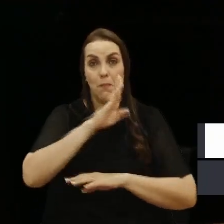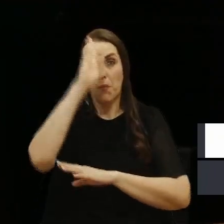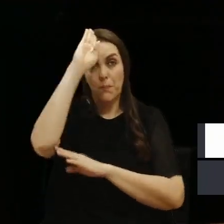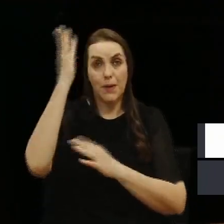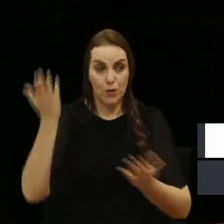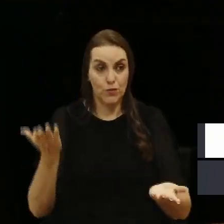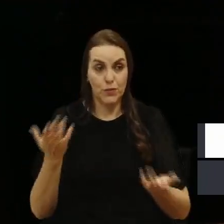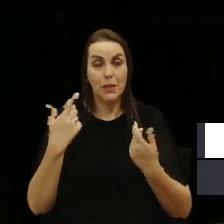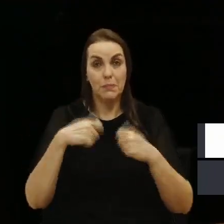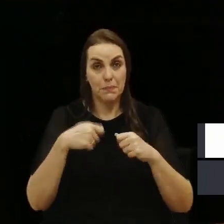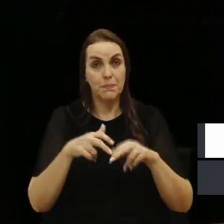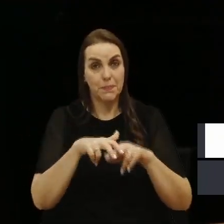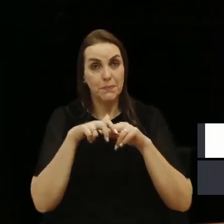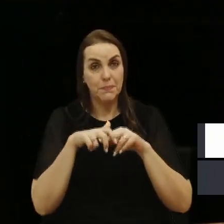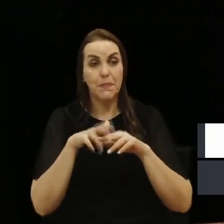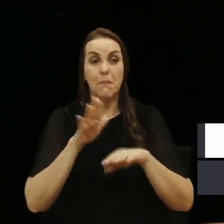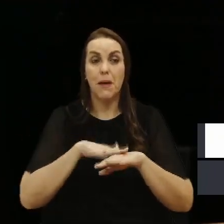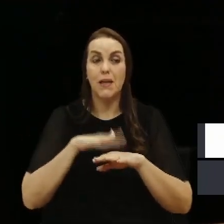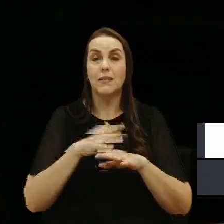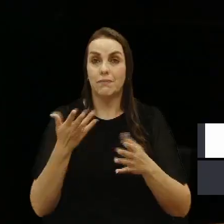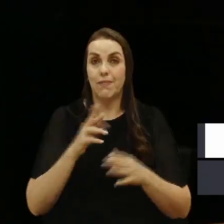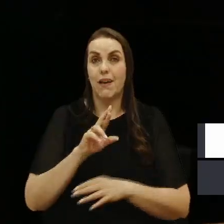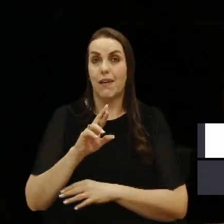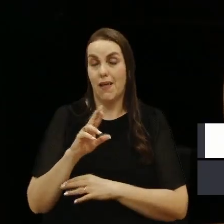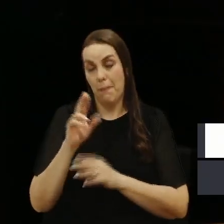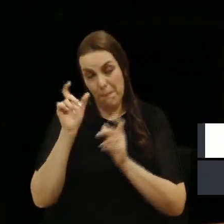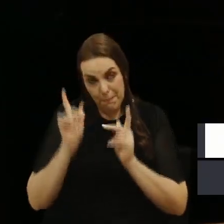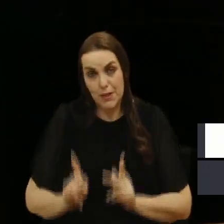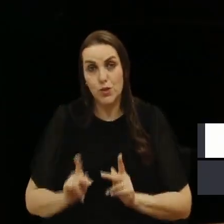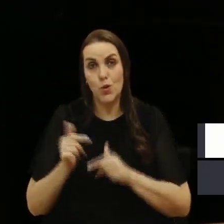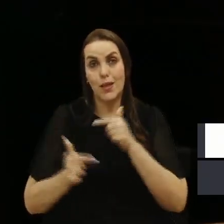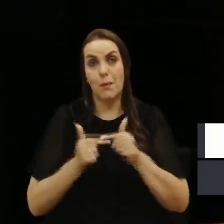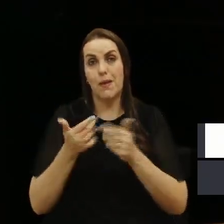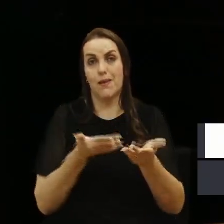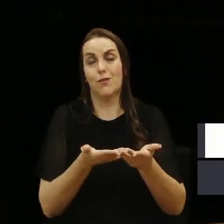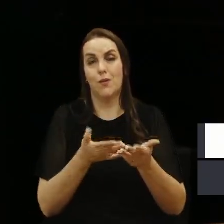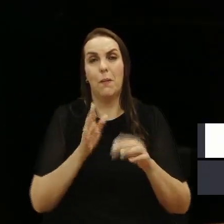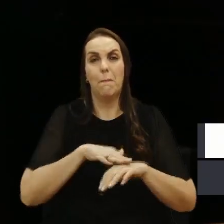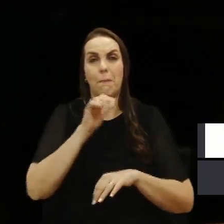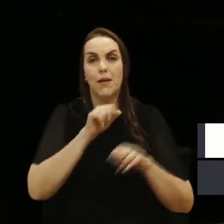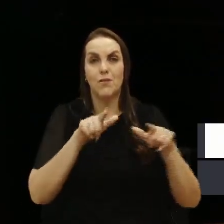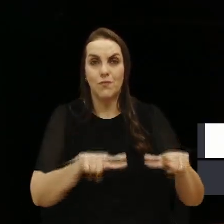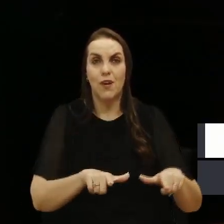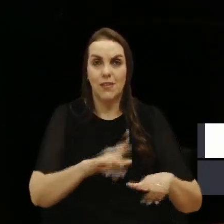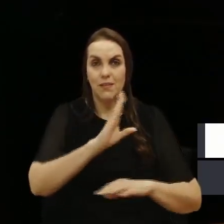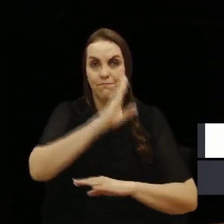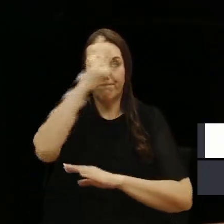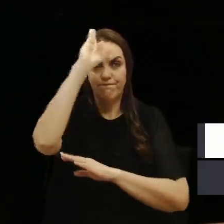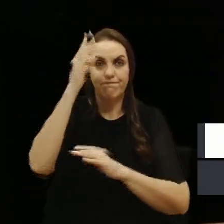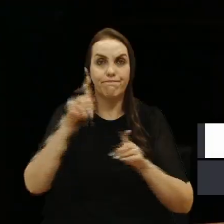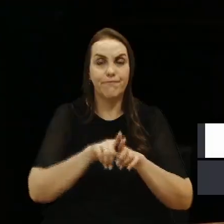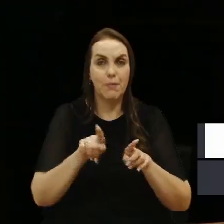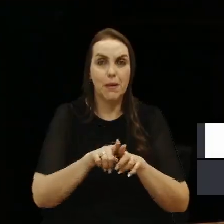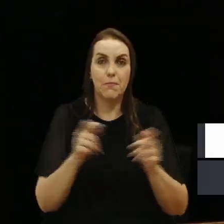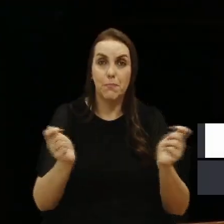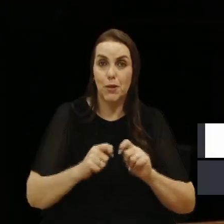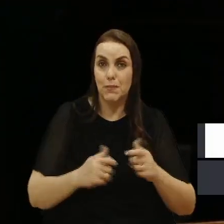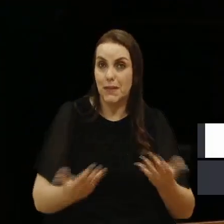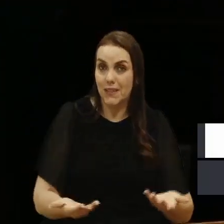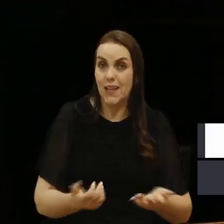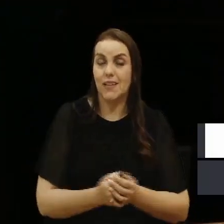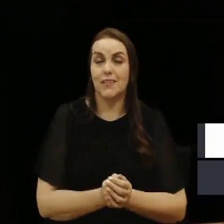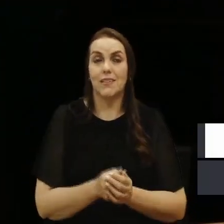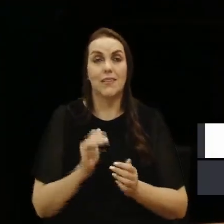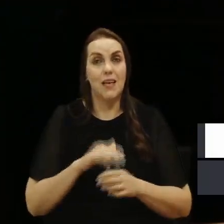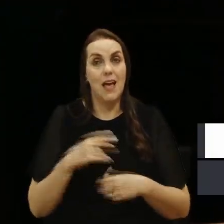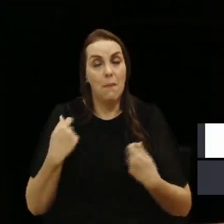para isso nós precisamos de mais recursos humanos e precisamos de mais quartéis aonde for possível. Nós estamos trazendo aqui que nesse momento a